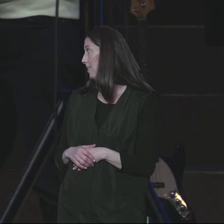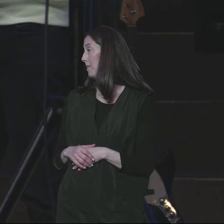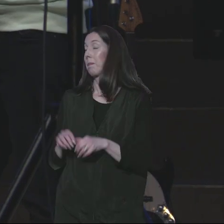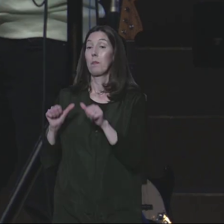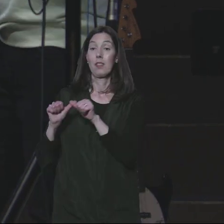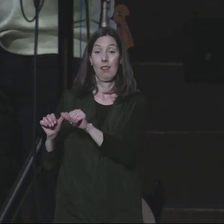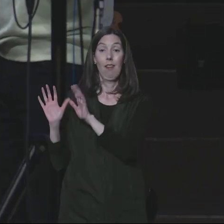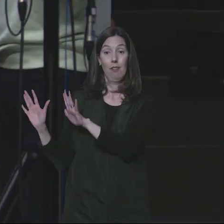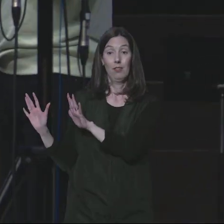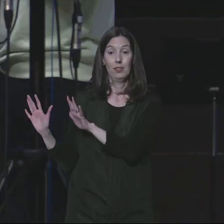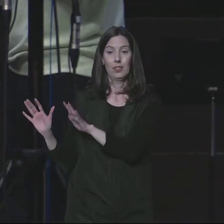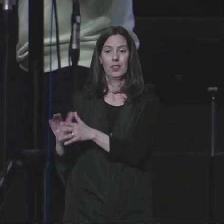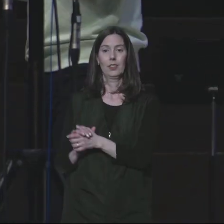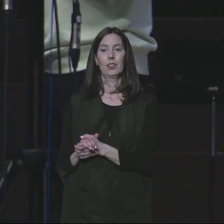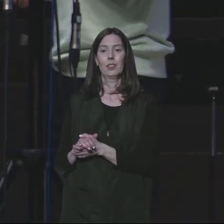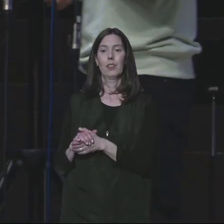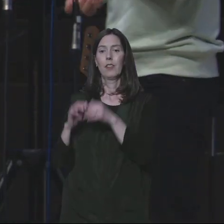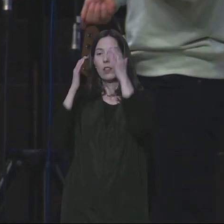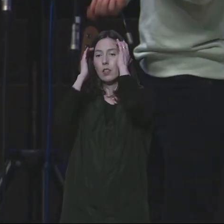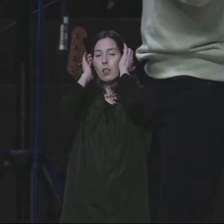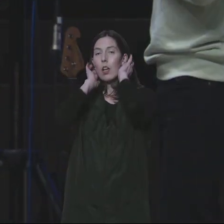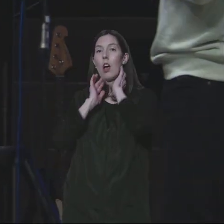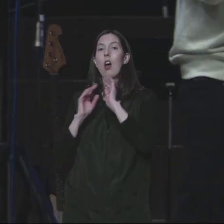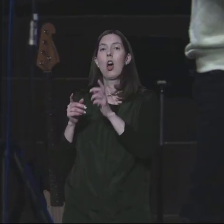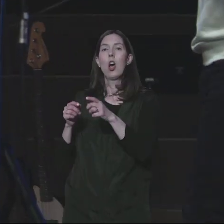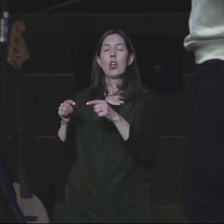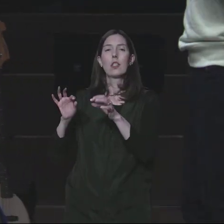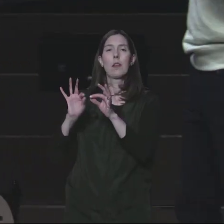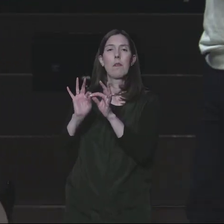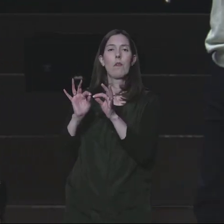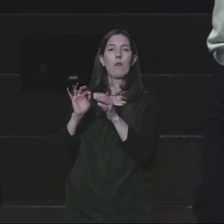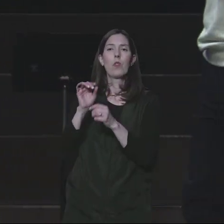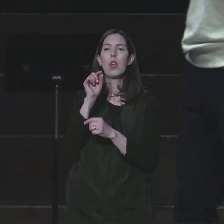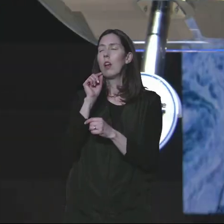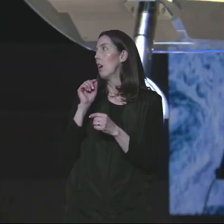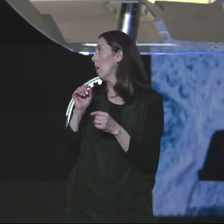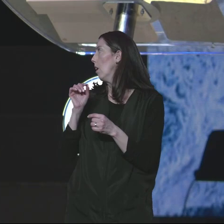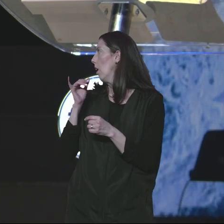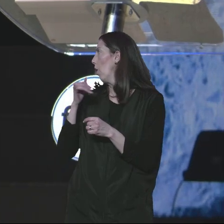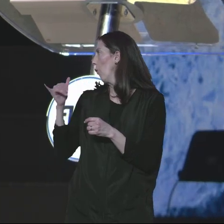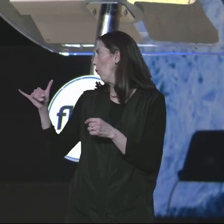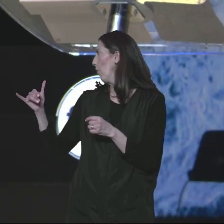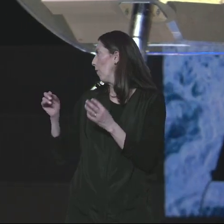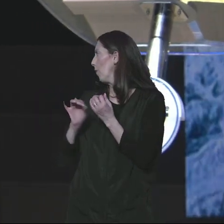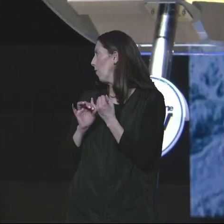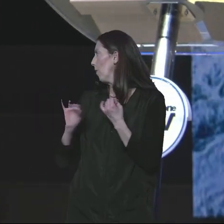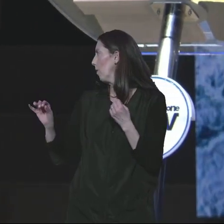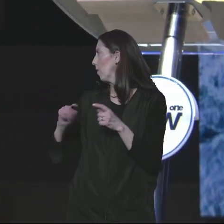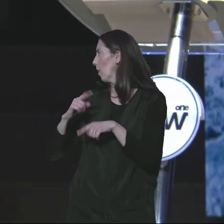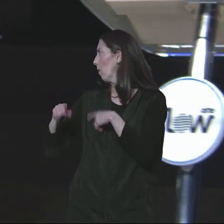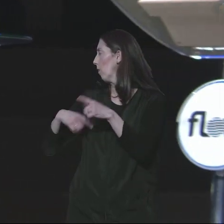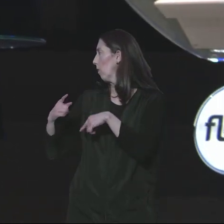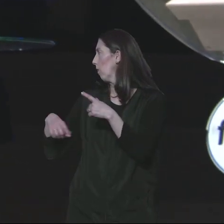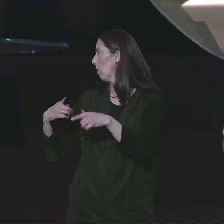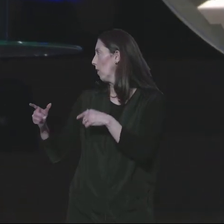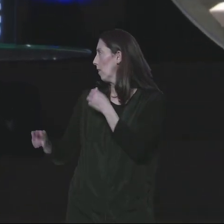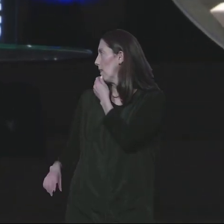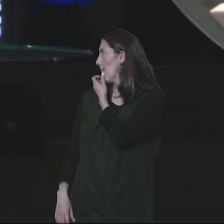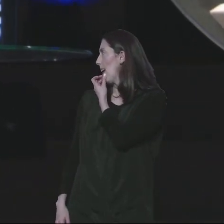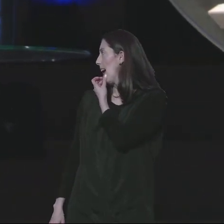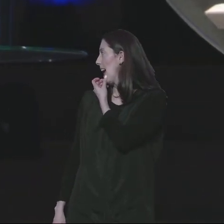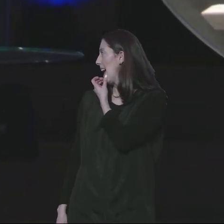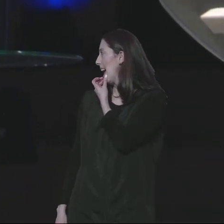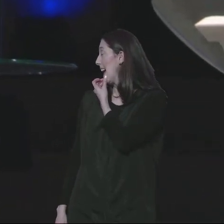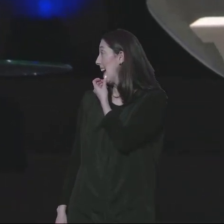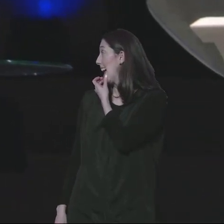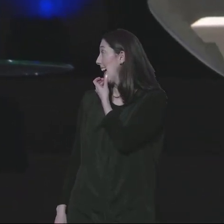Nós vamos pegar este cabo aqui de microfone. Vai desenrolando. Ih, deu ruim. Calma que ela vai